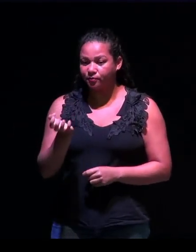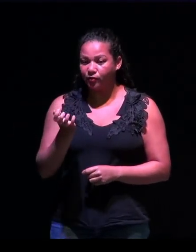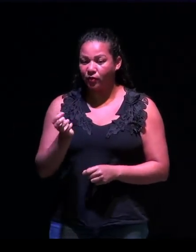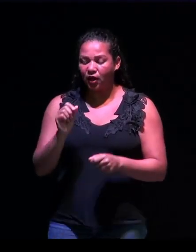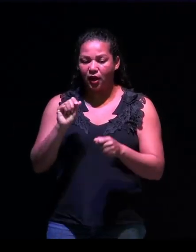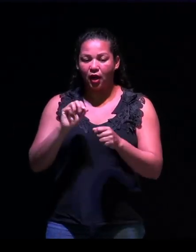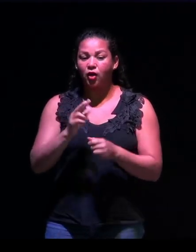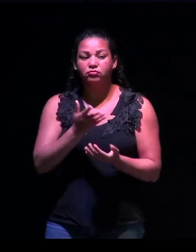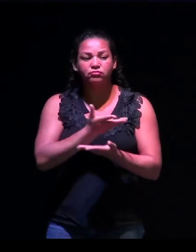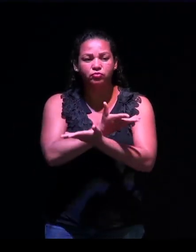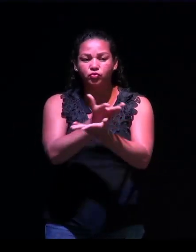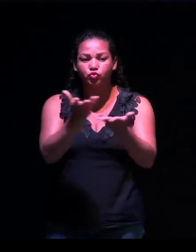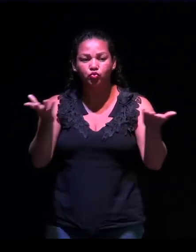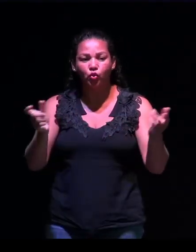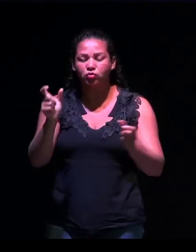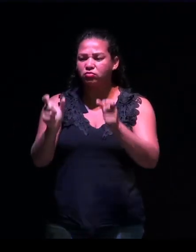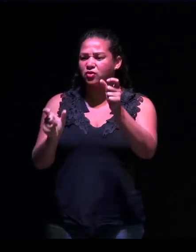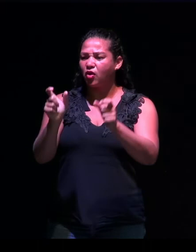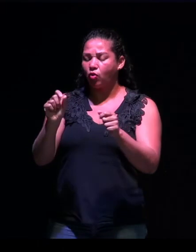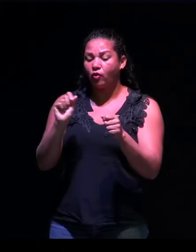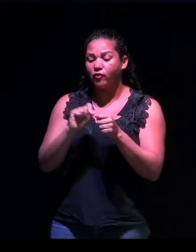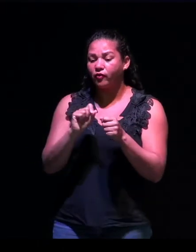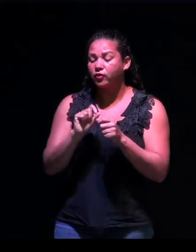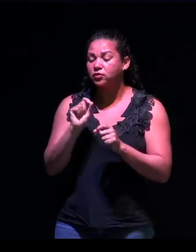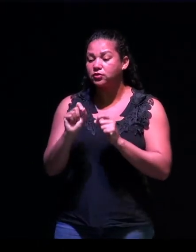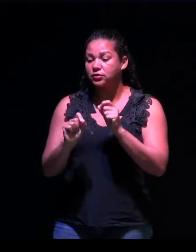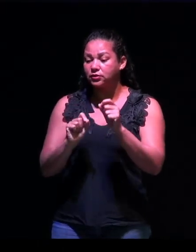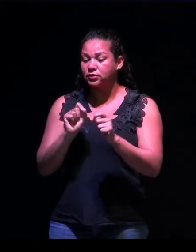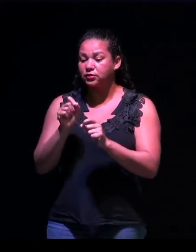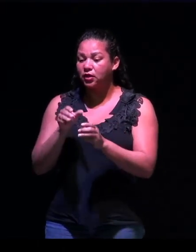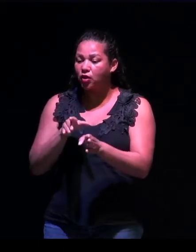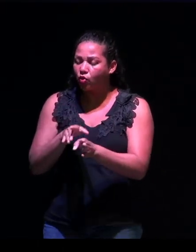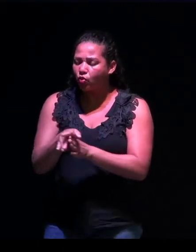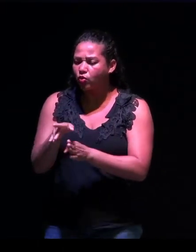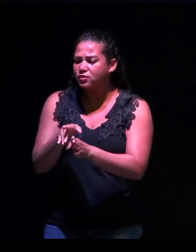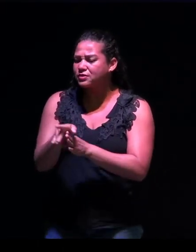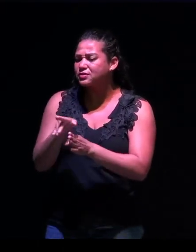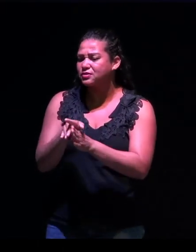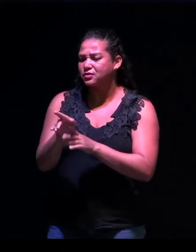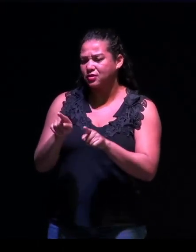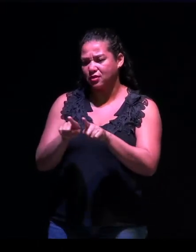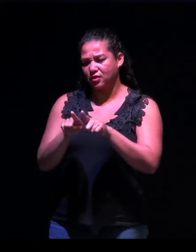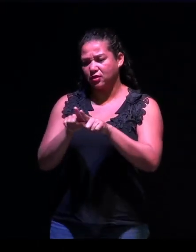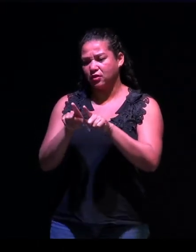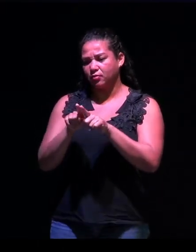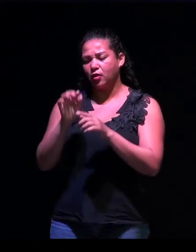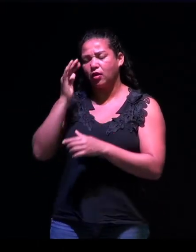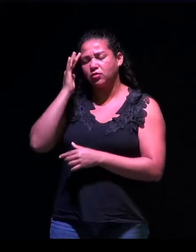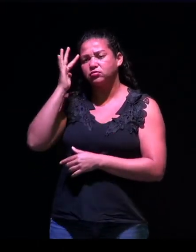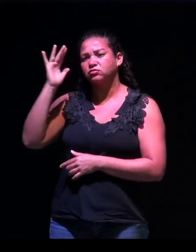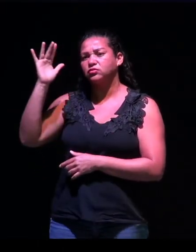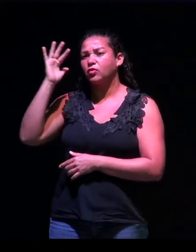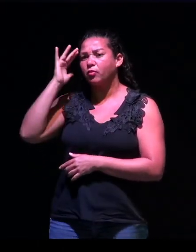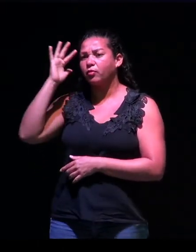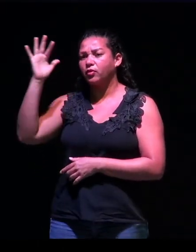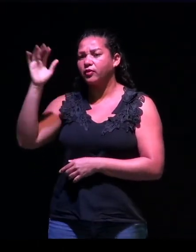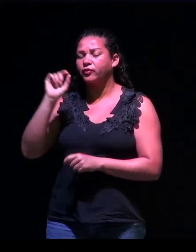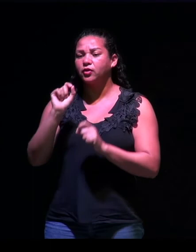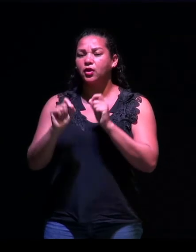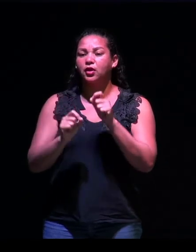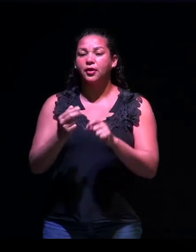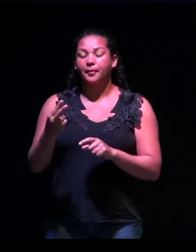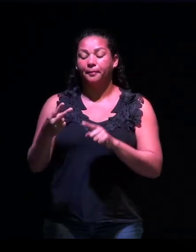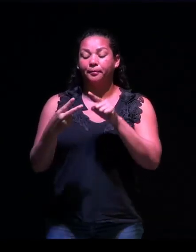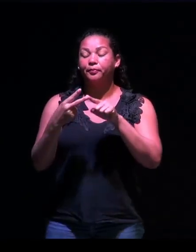fazendo, o conselho que Ele deu de como nós devemos viver. Nós estamos vivendo assim? É uma reflexão. Então, a segunda